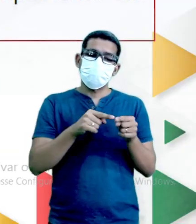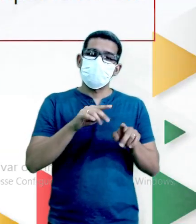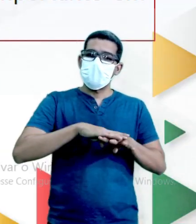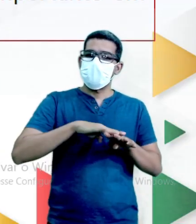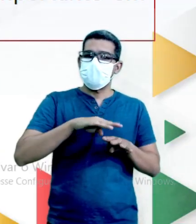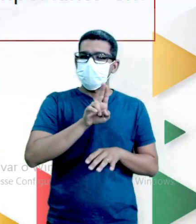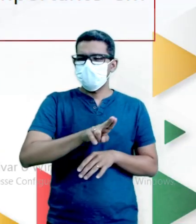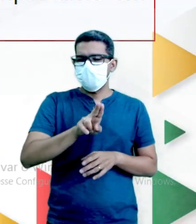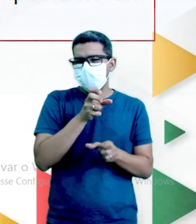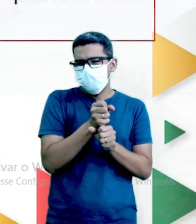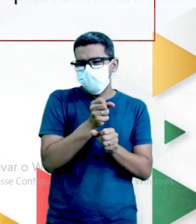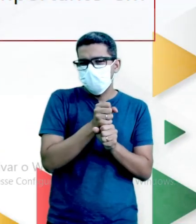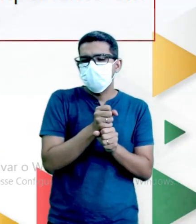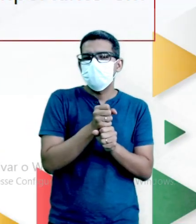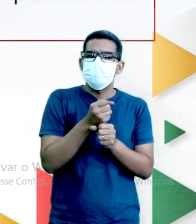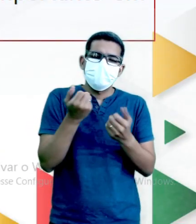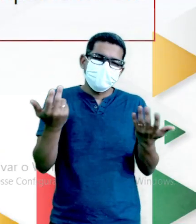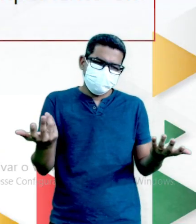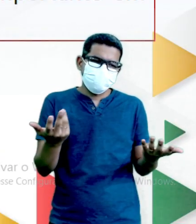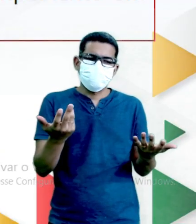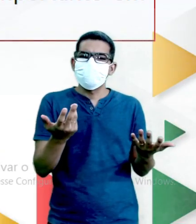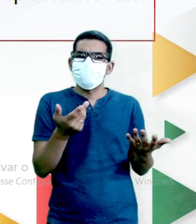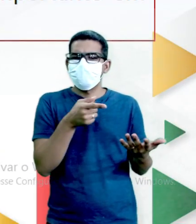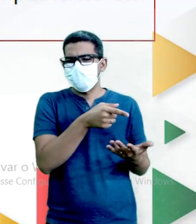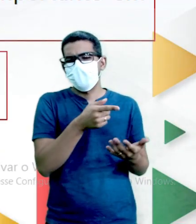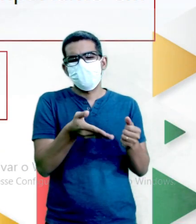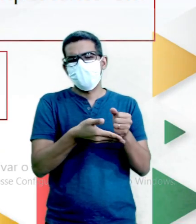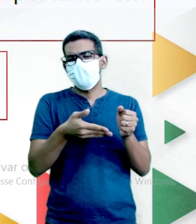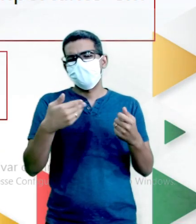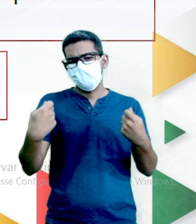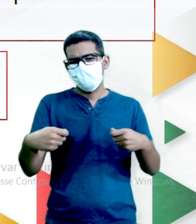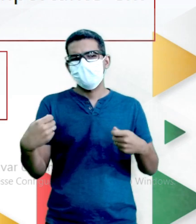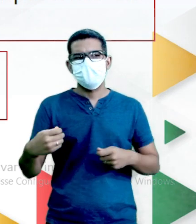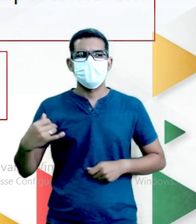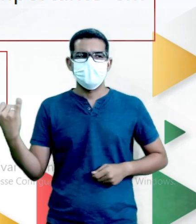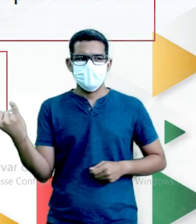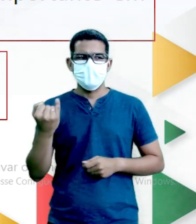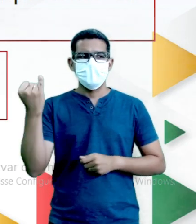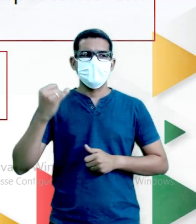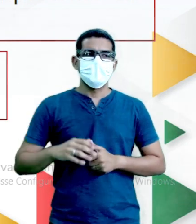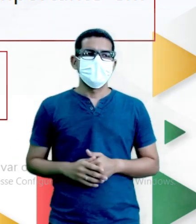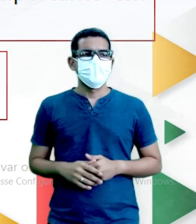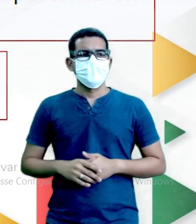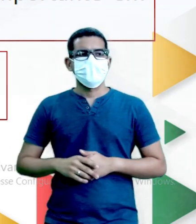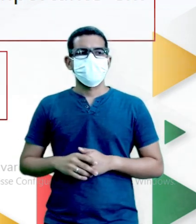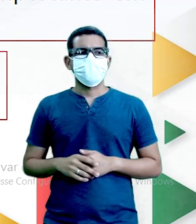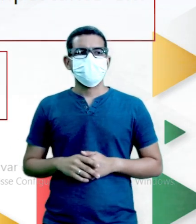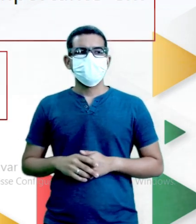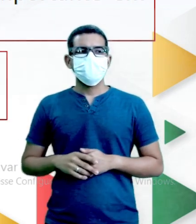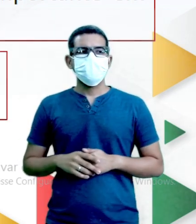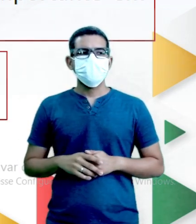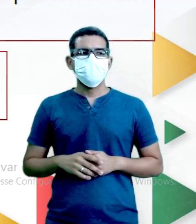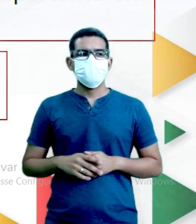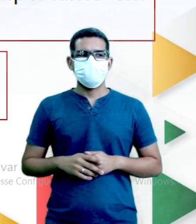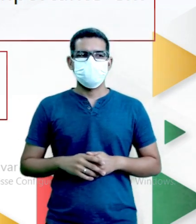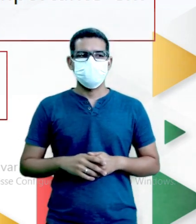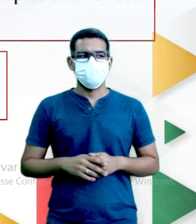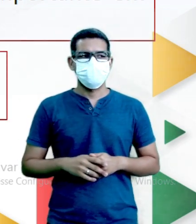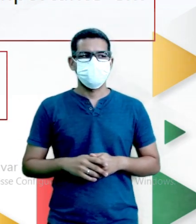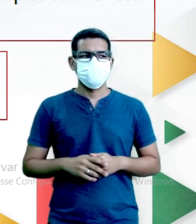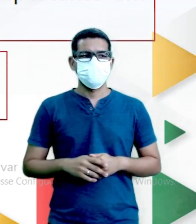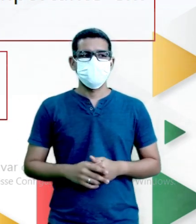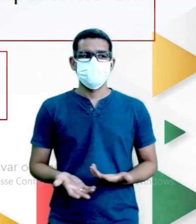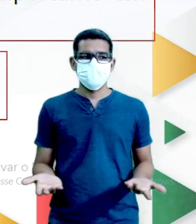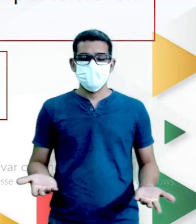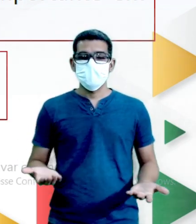uso de números, você não tem como deixar de fora a operação básica, tá? Então vem comigo que eu vou te falar agora exatamente isso, ó. Do